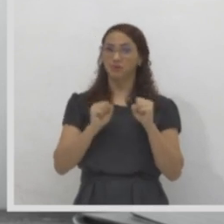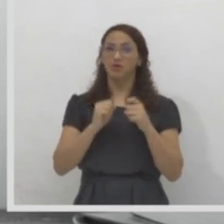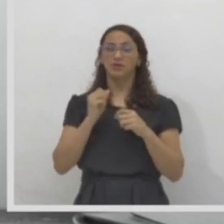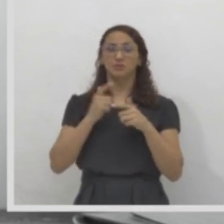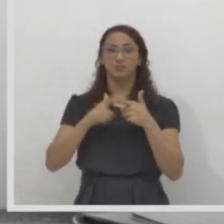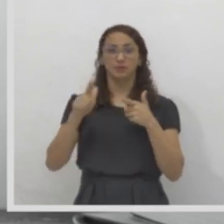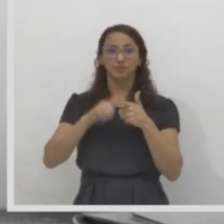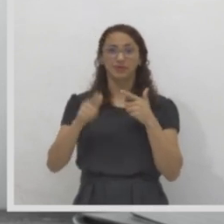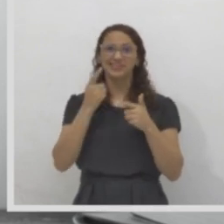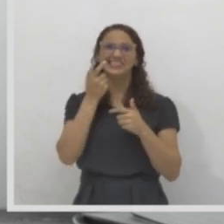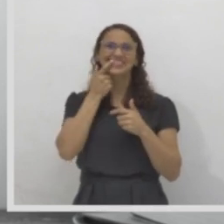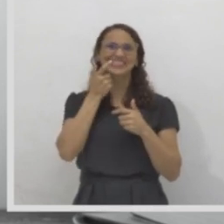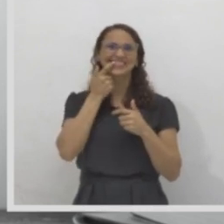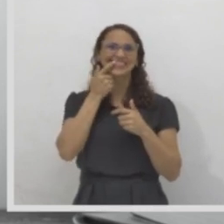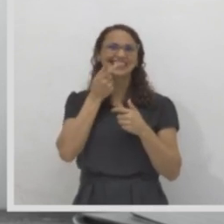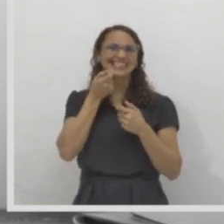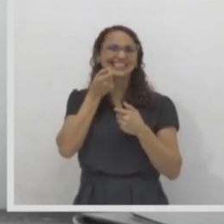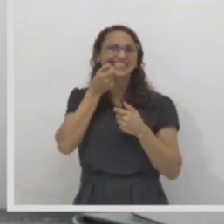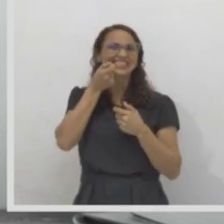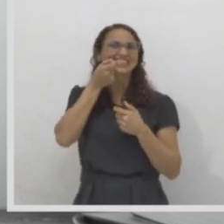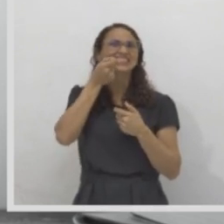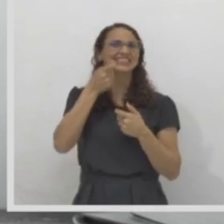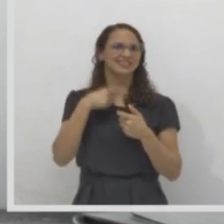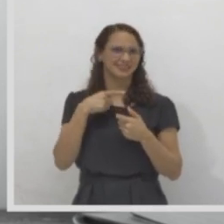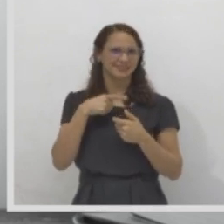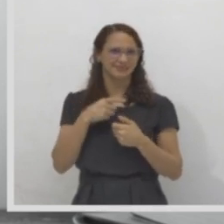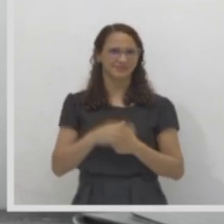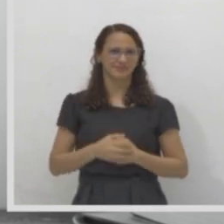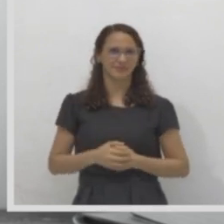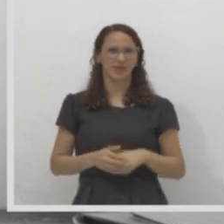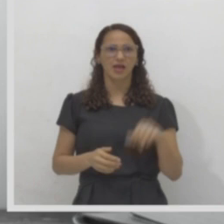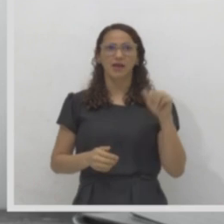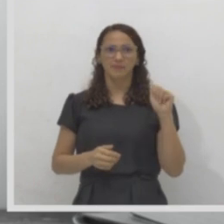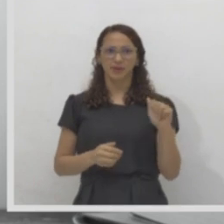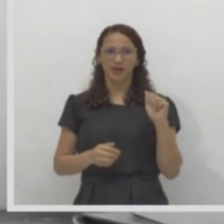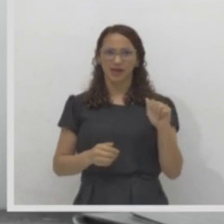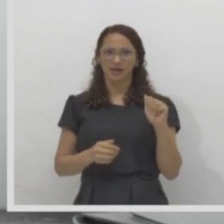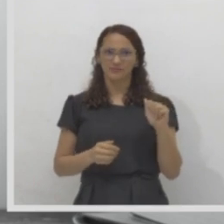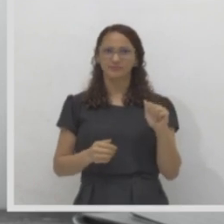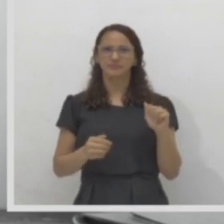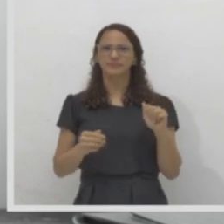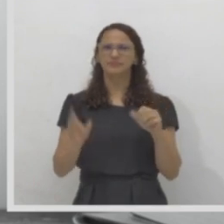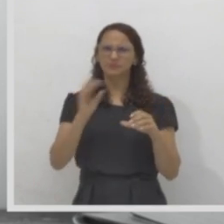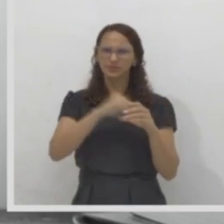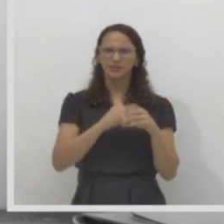as bactérias da boca e o ser humano é benéfica ou maléfica?